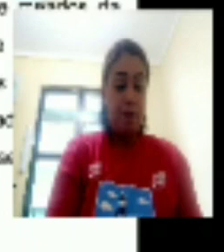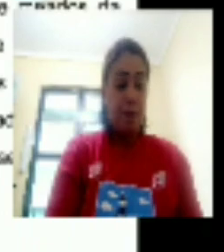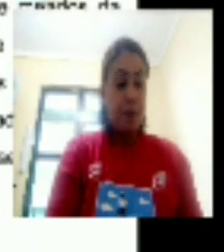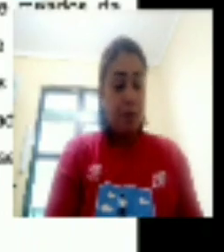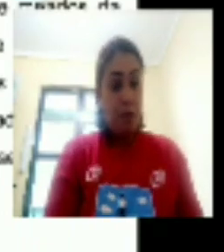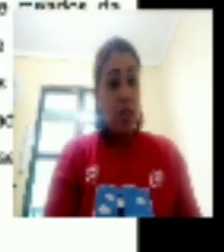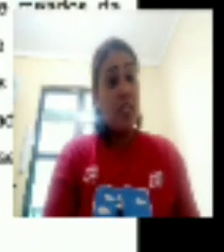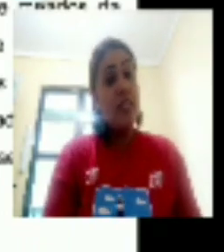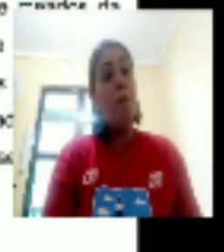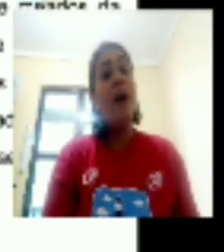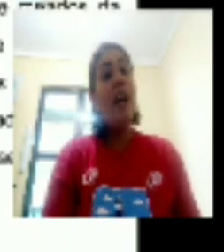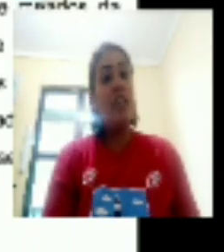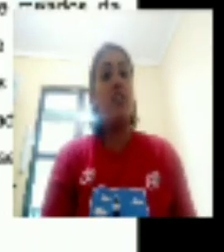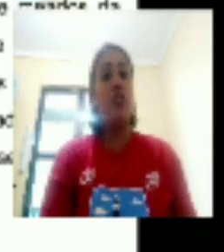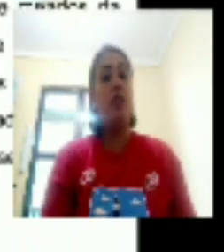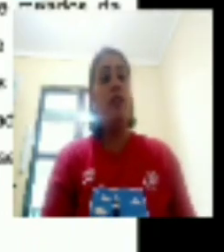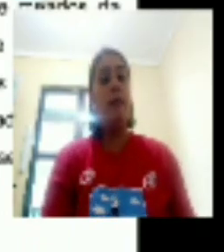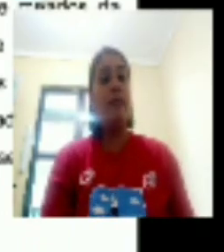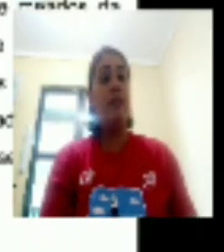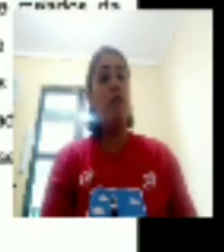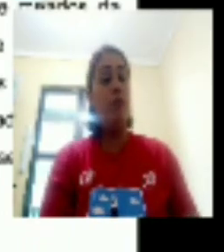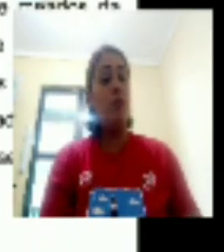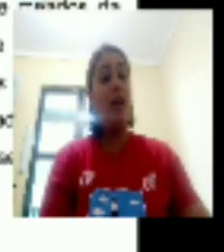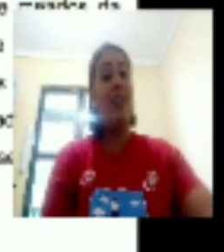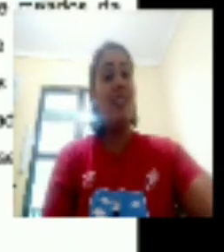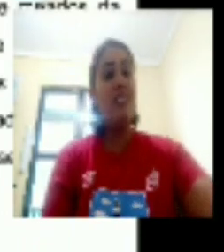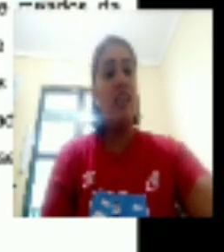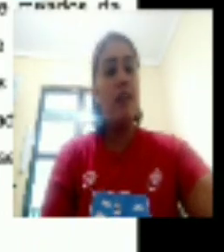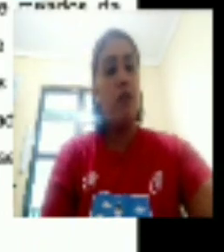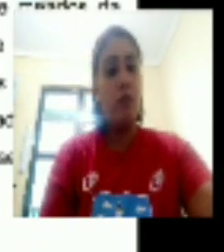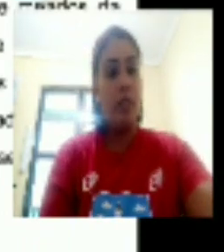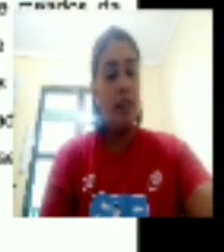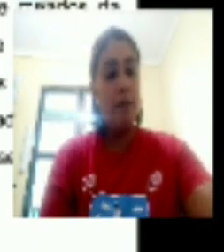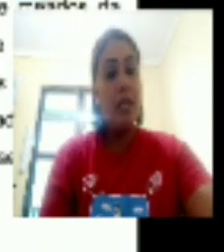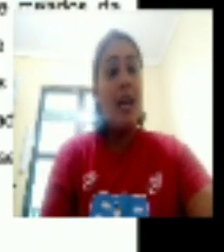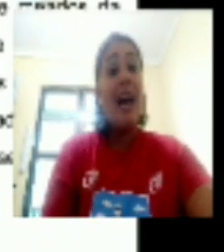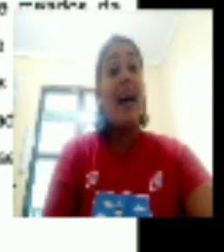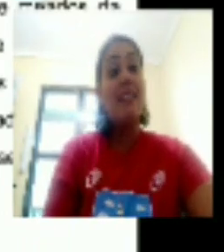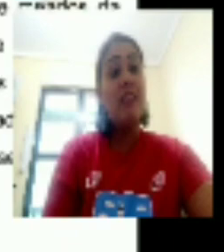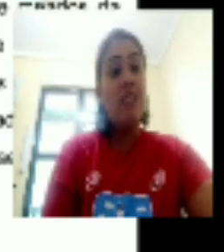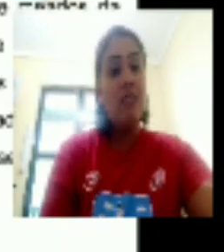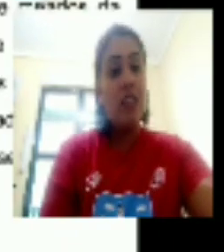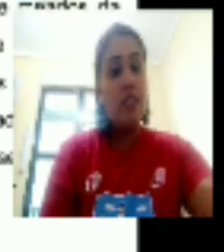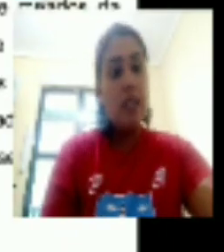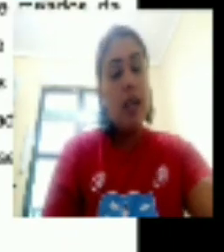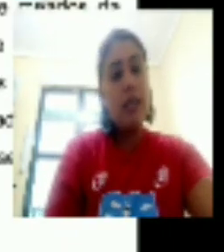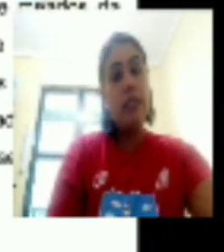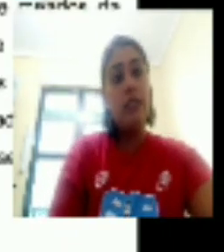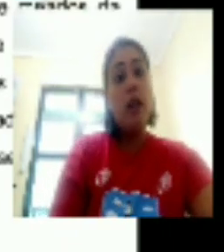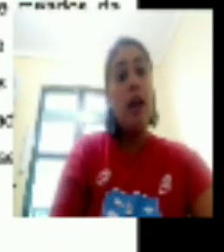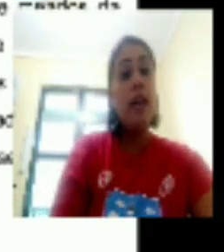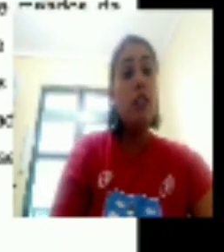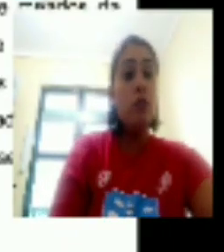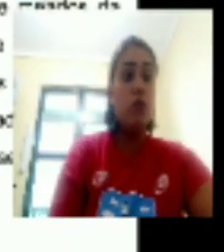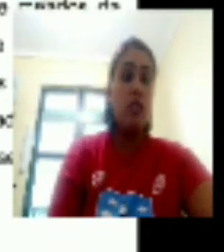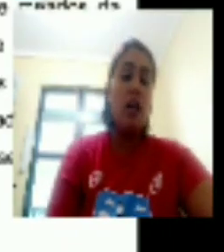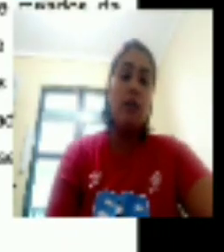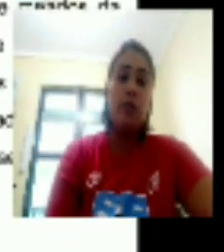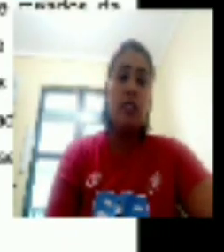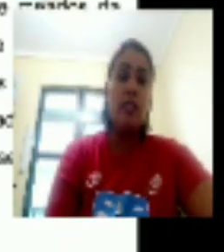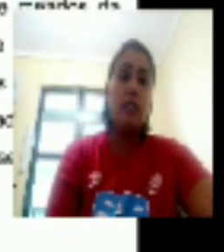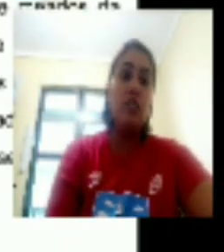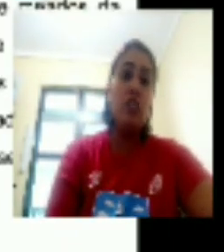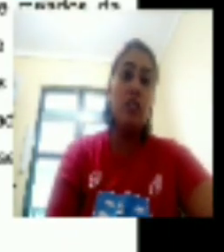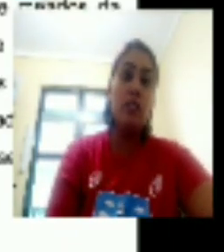Se o país está passando por uma crise econômica, a tendência é que se reduza